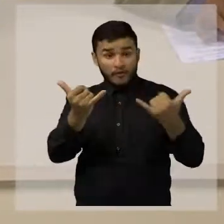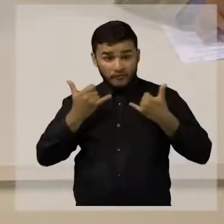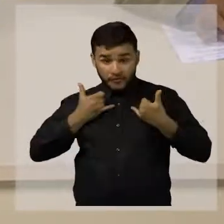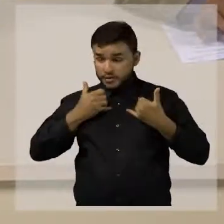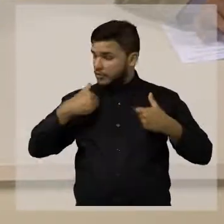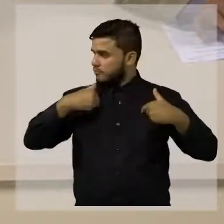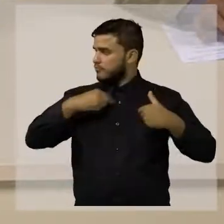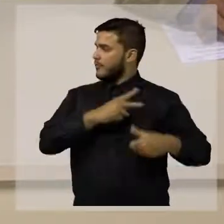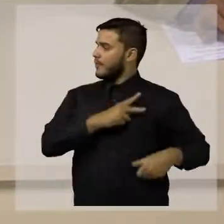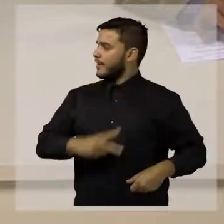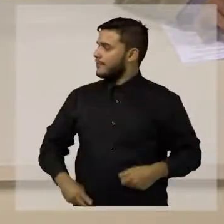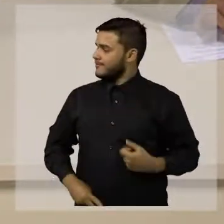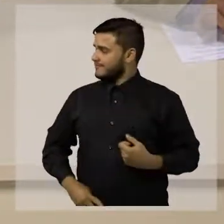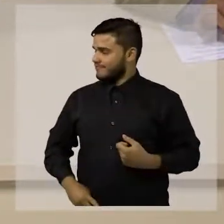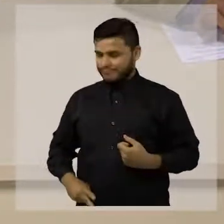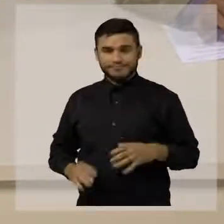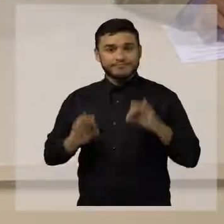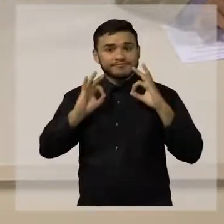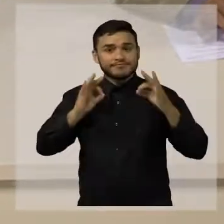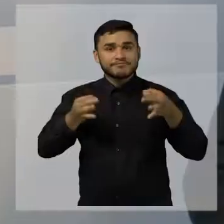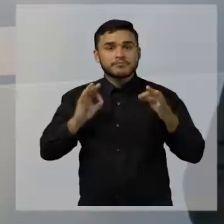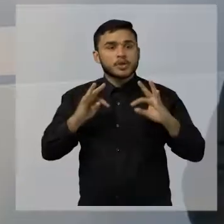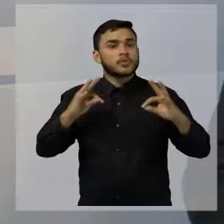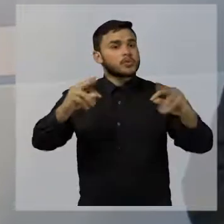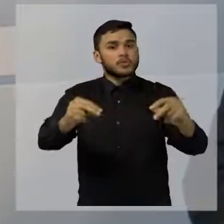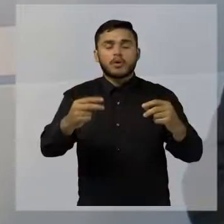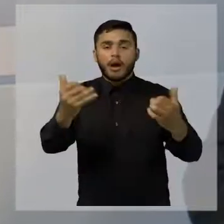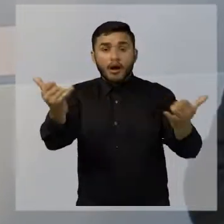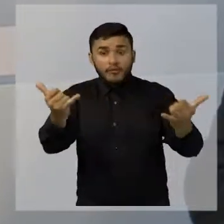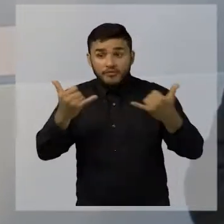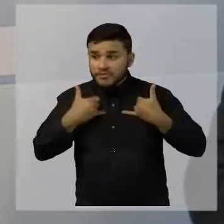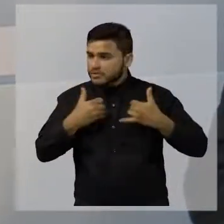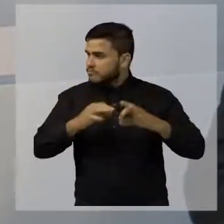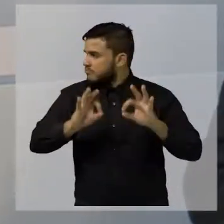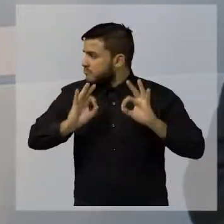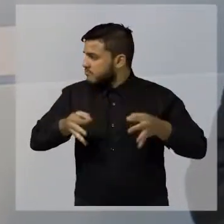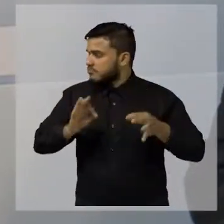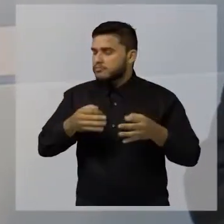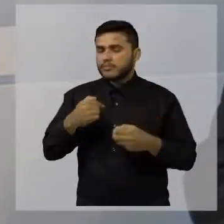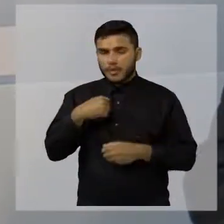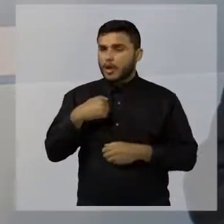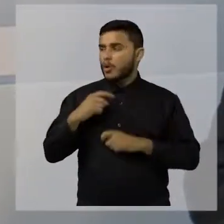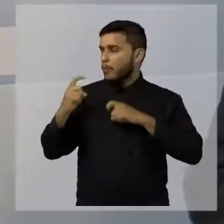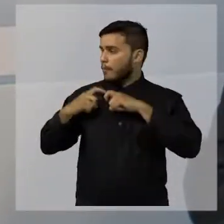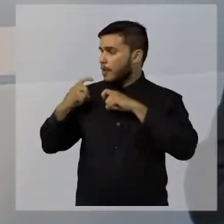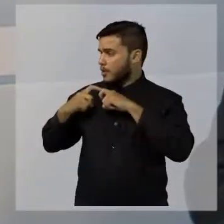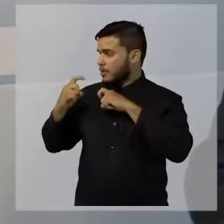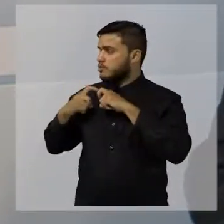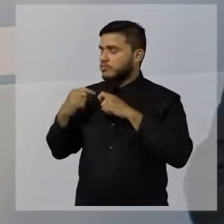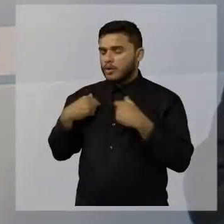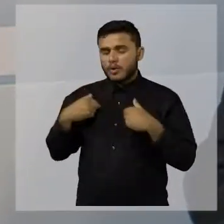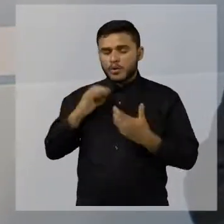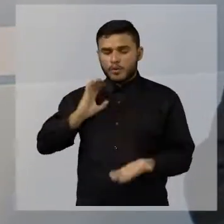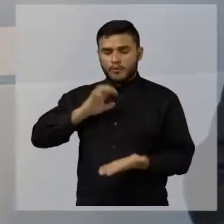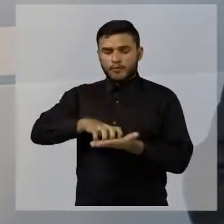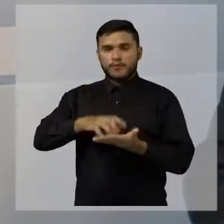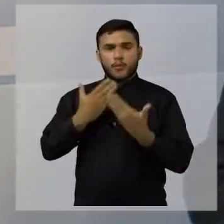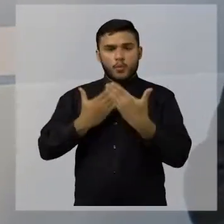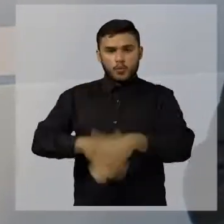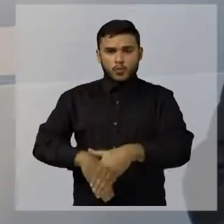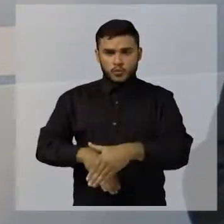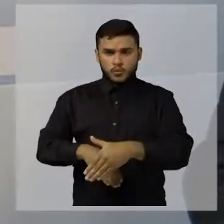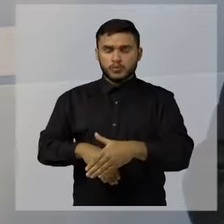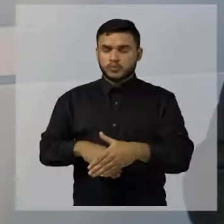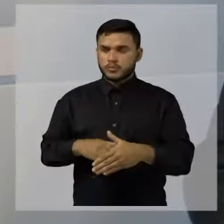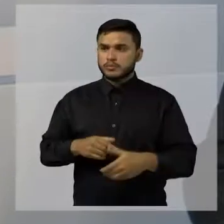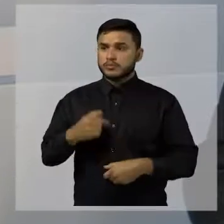né, das demandas da comunidade, demanda social. E eu, como médico, né, eu sou também funcionário da prefeitura, concursado, eu